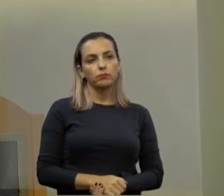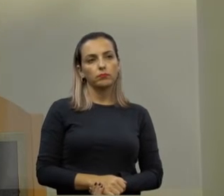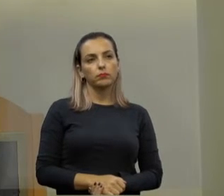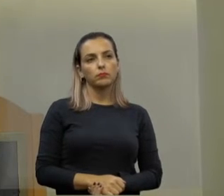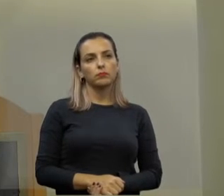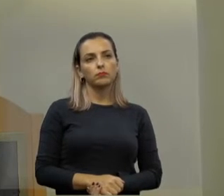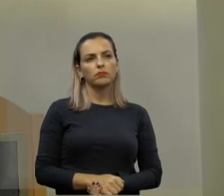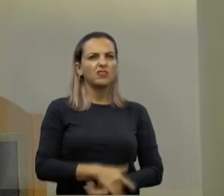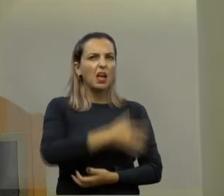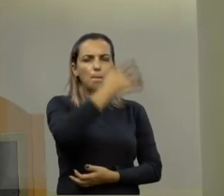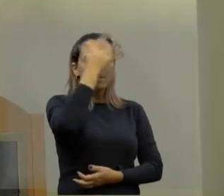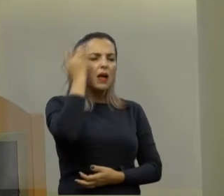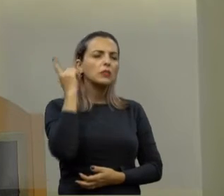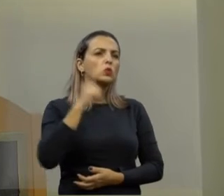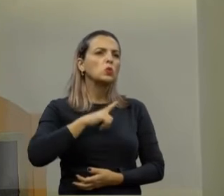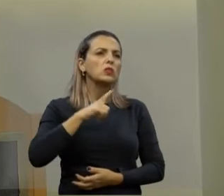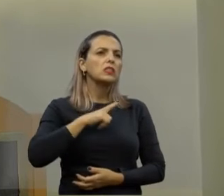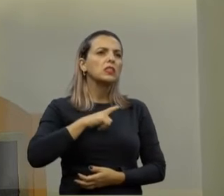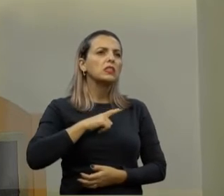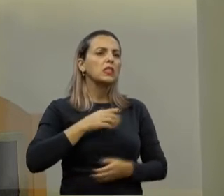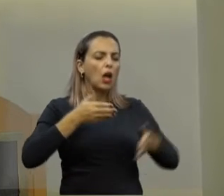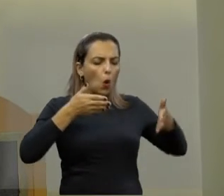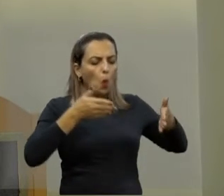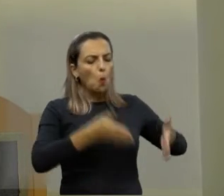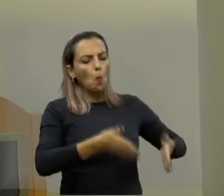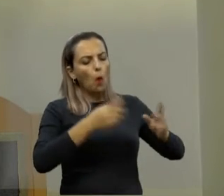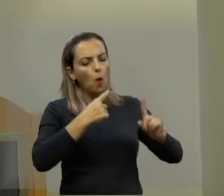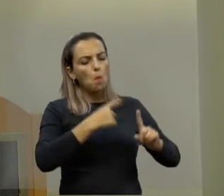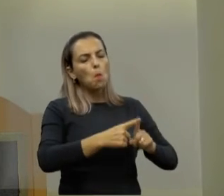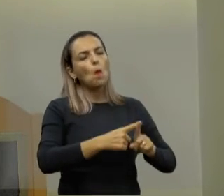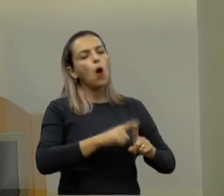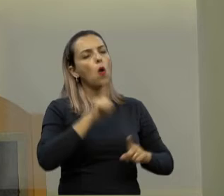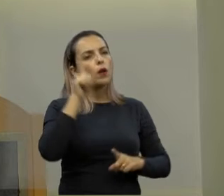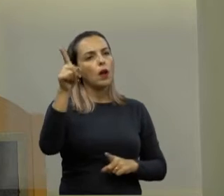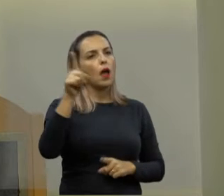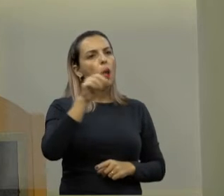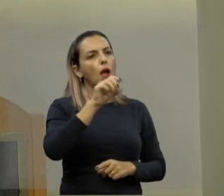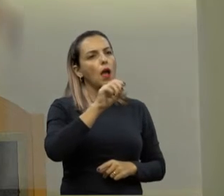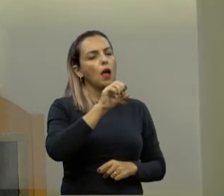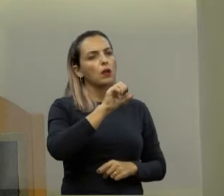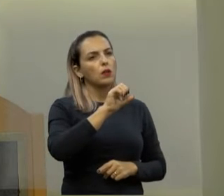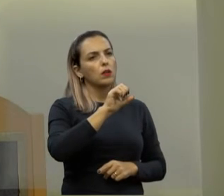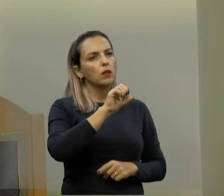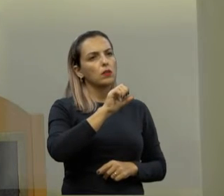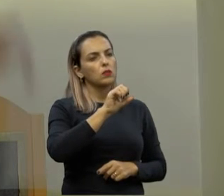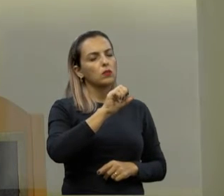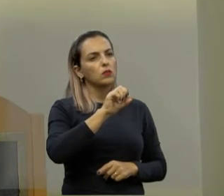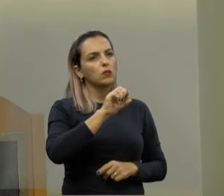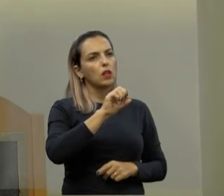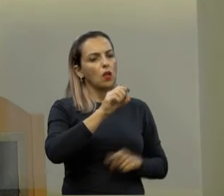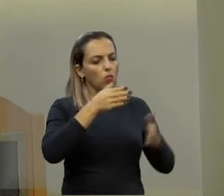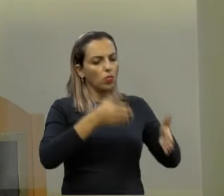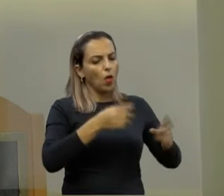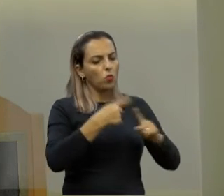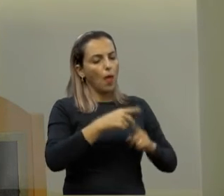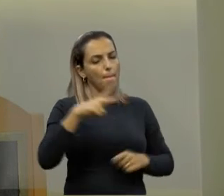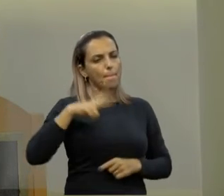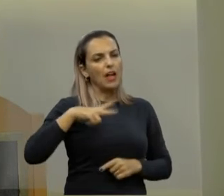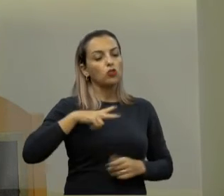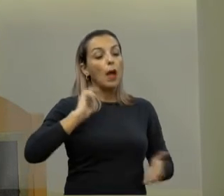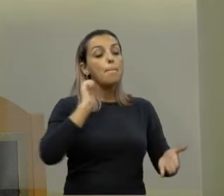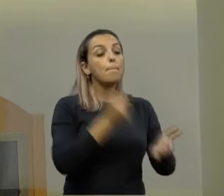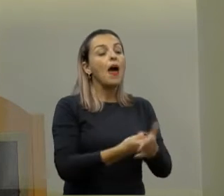e olha quem tem tem túmulo não viu quem não quem tem túmulo no cemitério particulares quanto que paga né